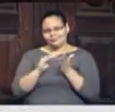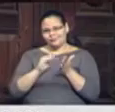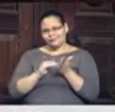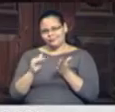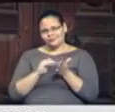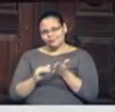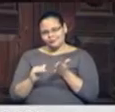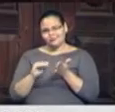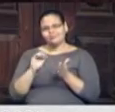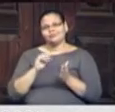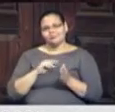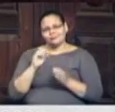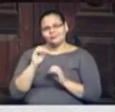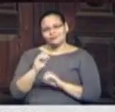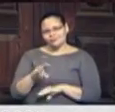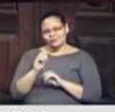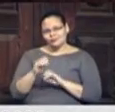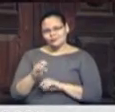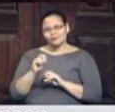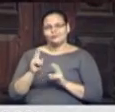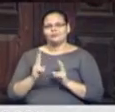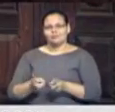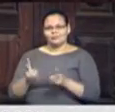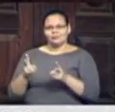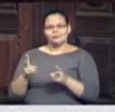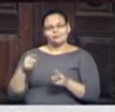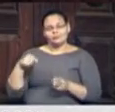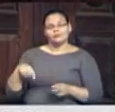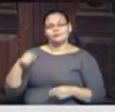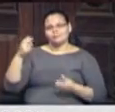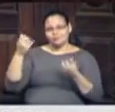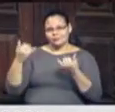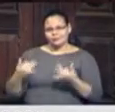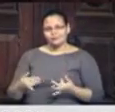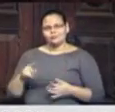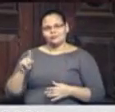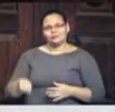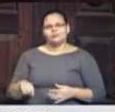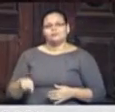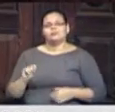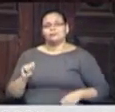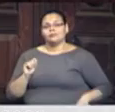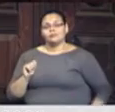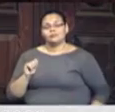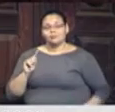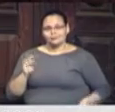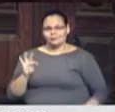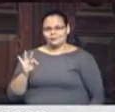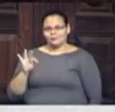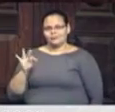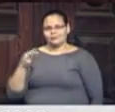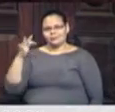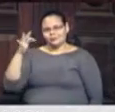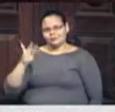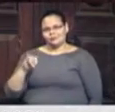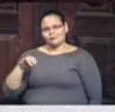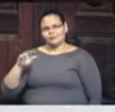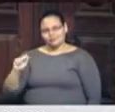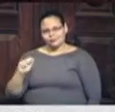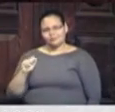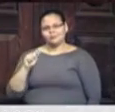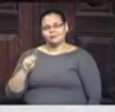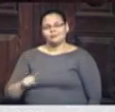de Educação o tempo todo se firmou na competência técnica dos